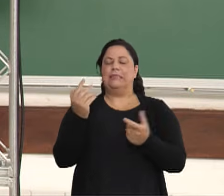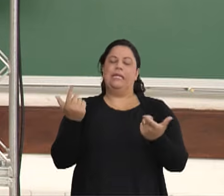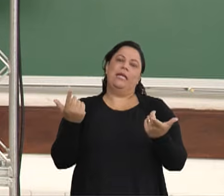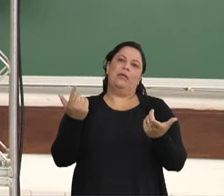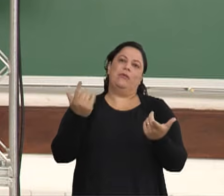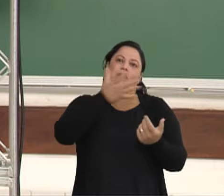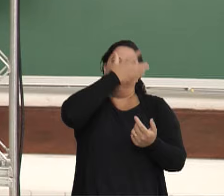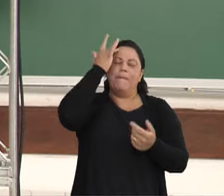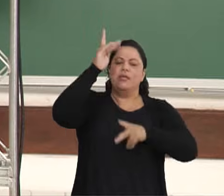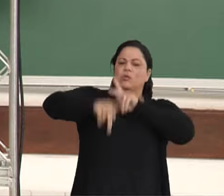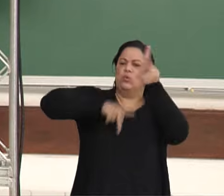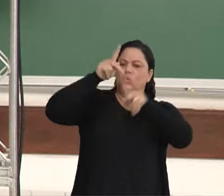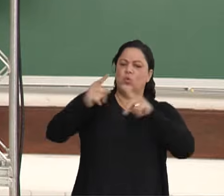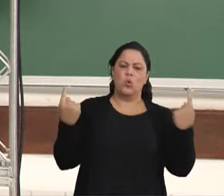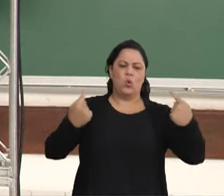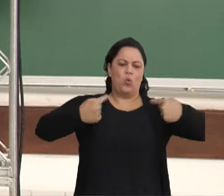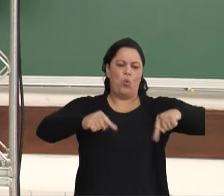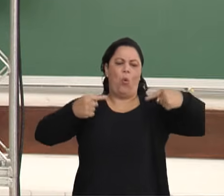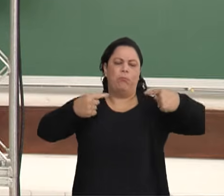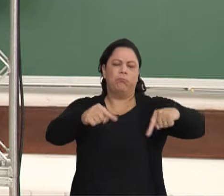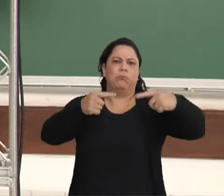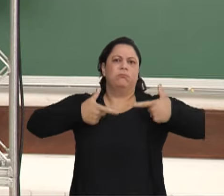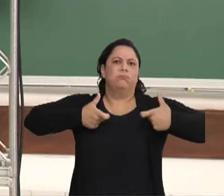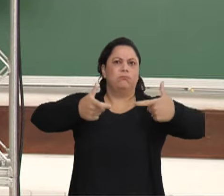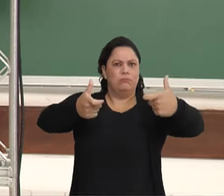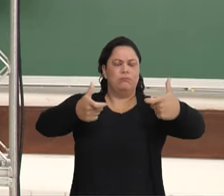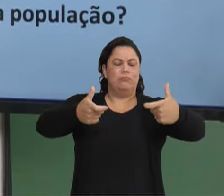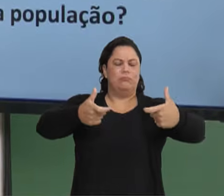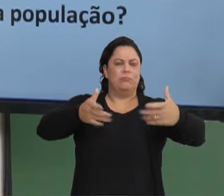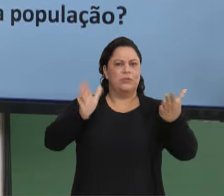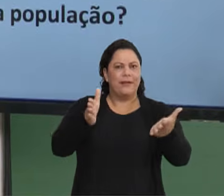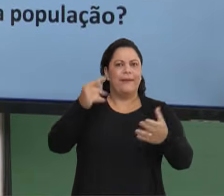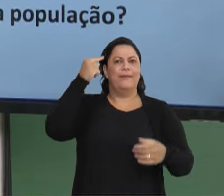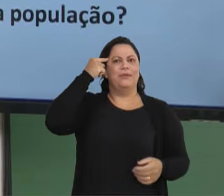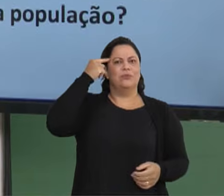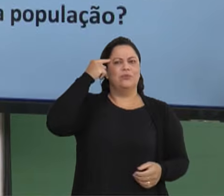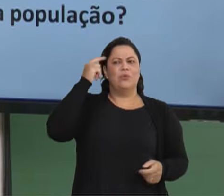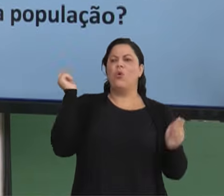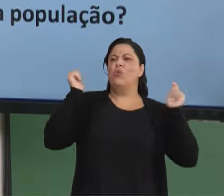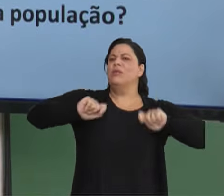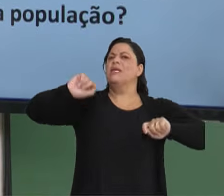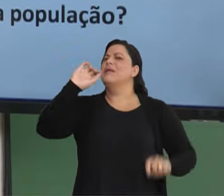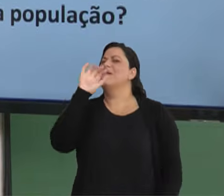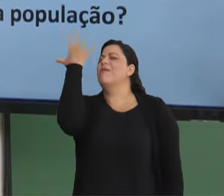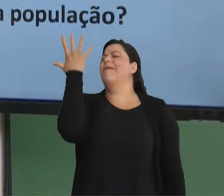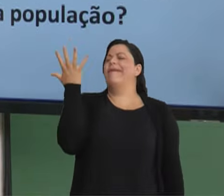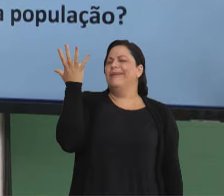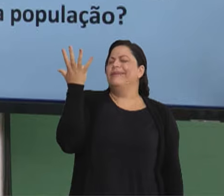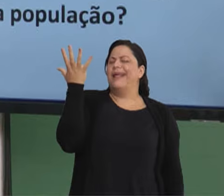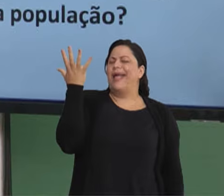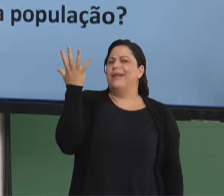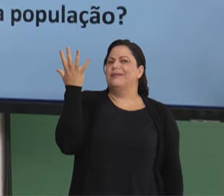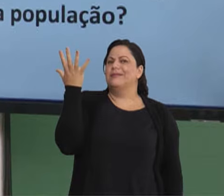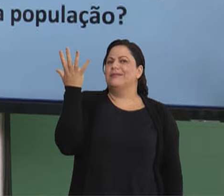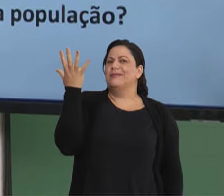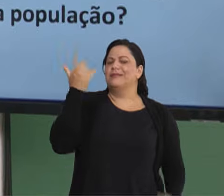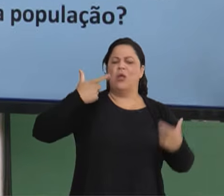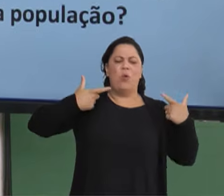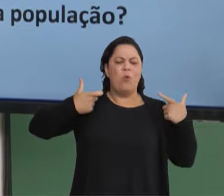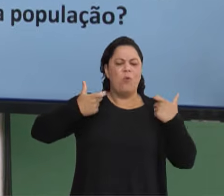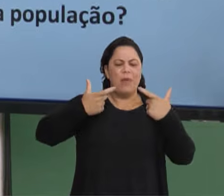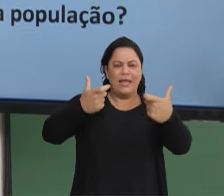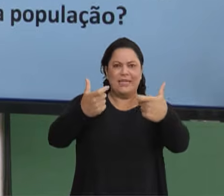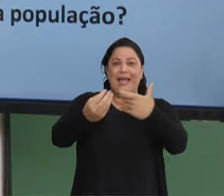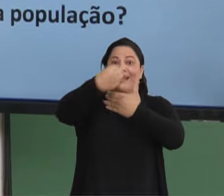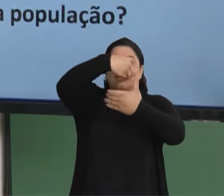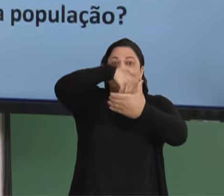assunto, quais seriam os possíveis efeitos de uma guerra para o povo brasileiro? Uma guerra interna dentro do Brasil, que